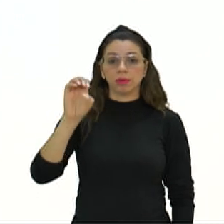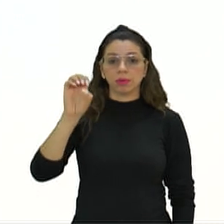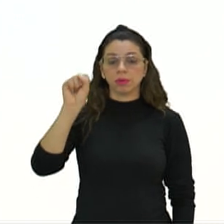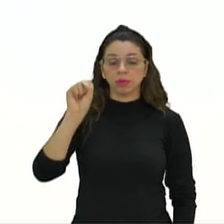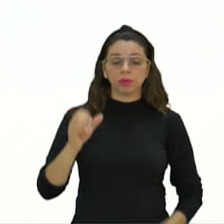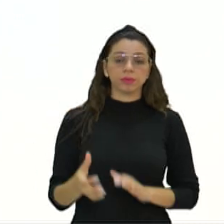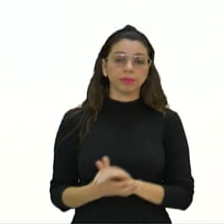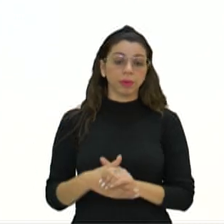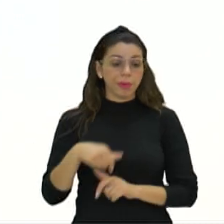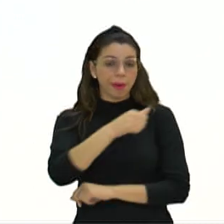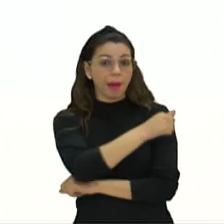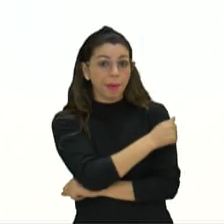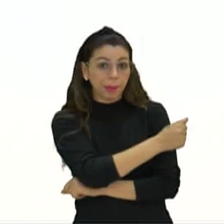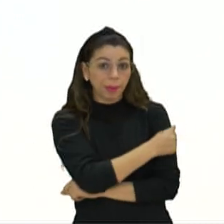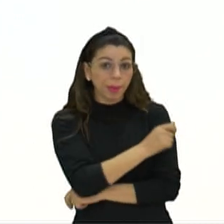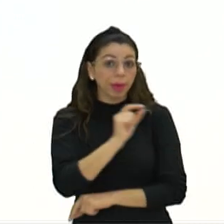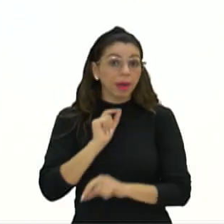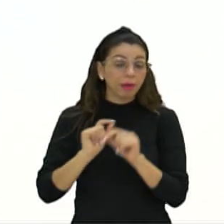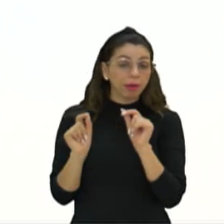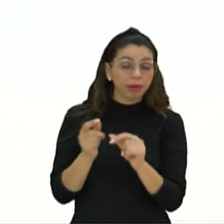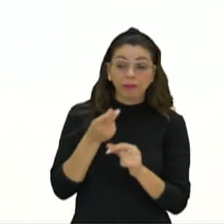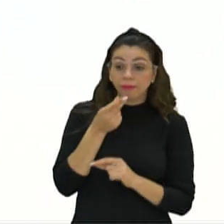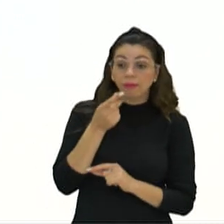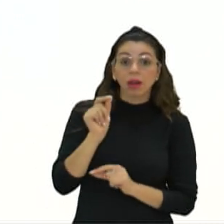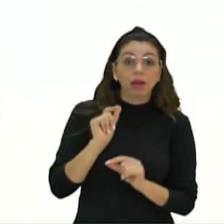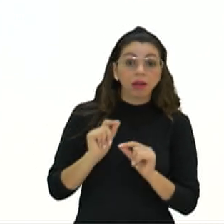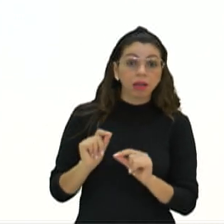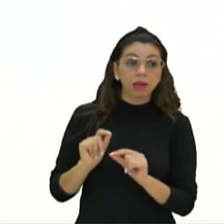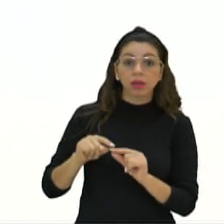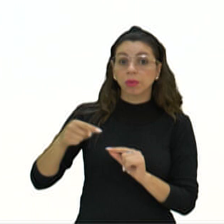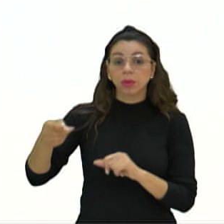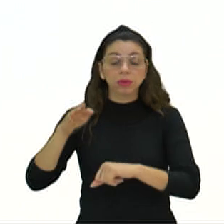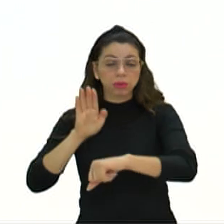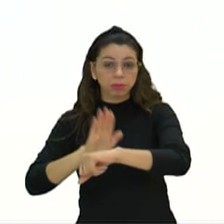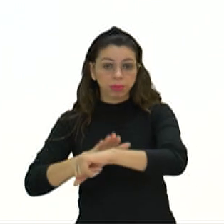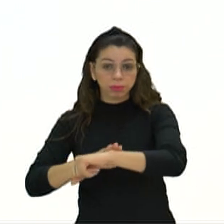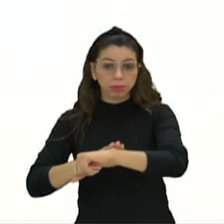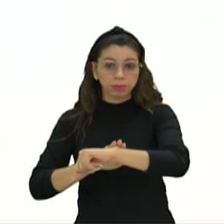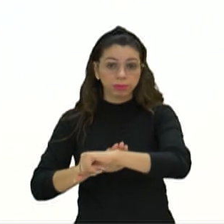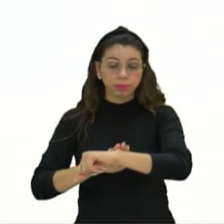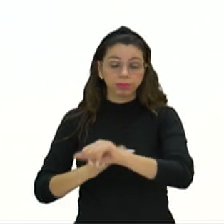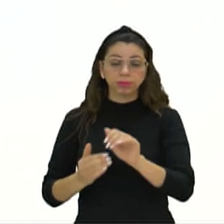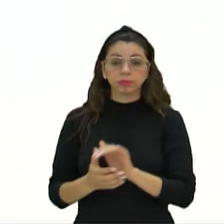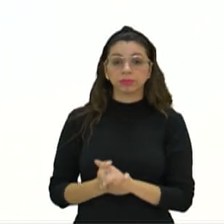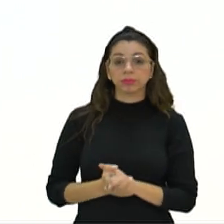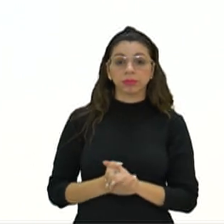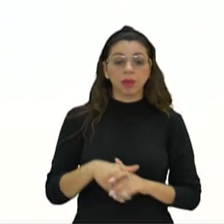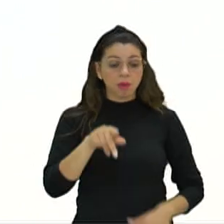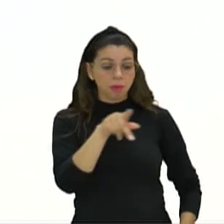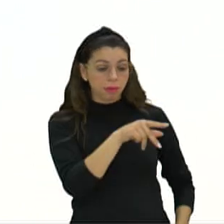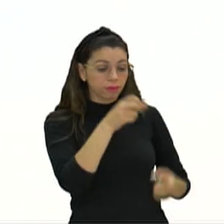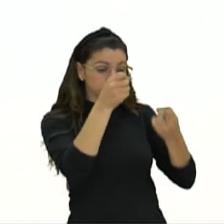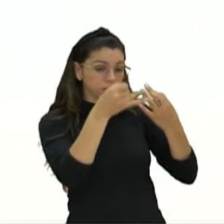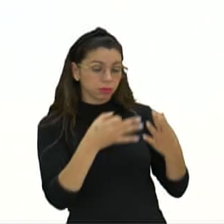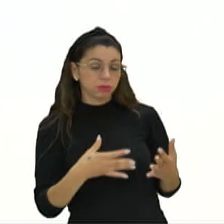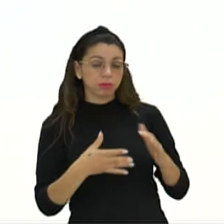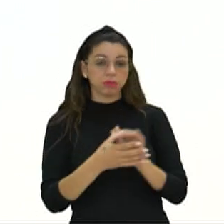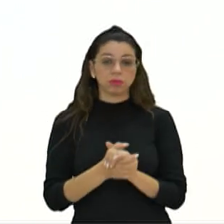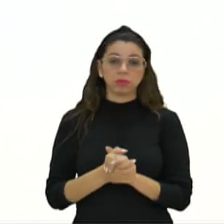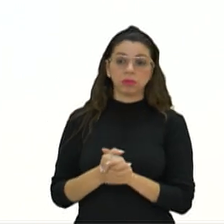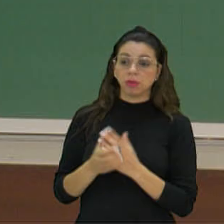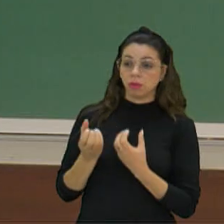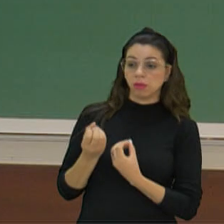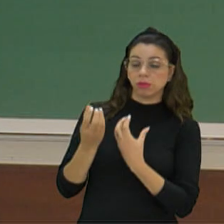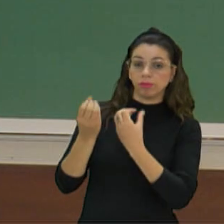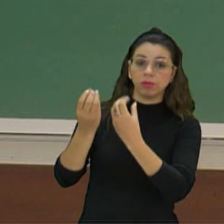Ó. The teacher said that our field trip would be to Petrópolis. A professora disse que a nossa